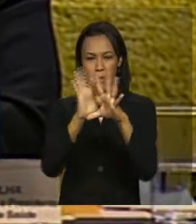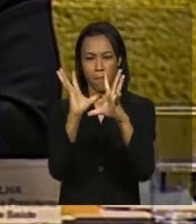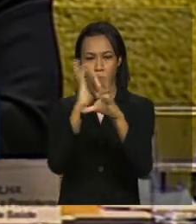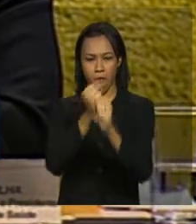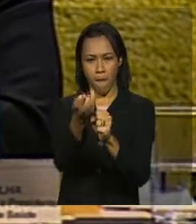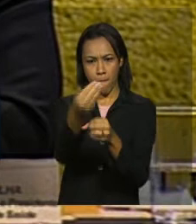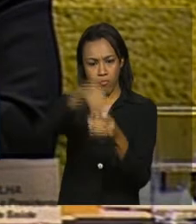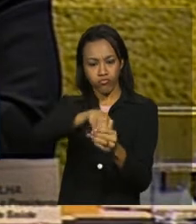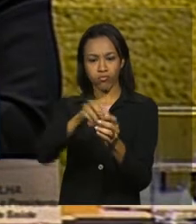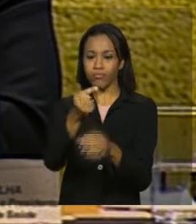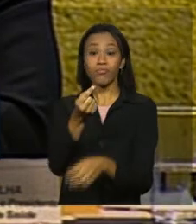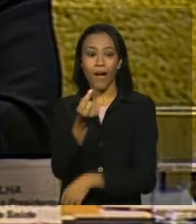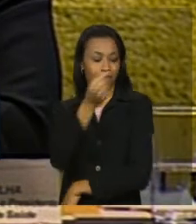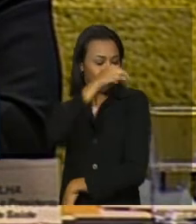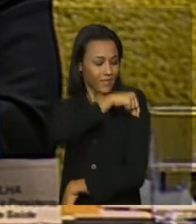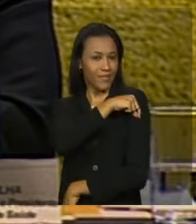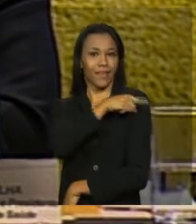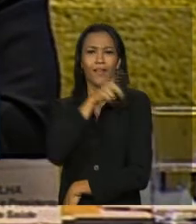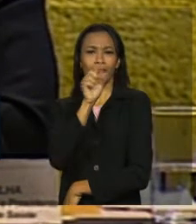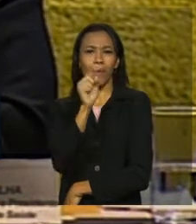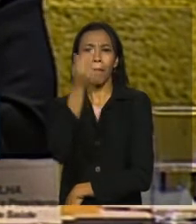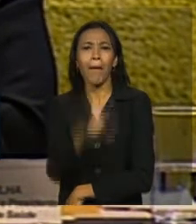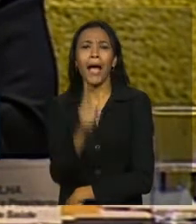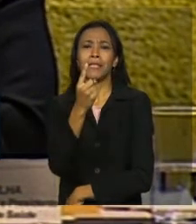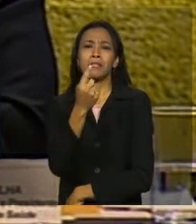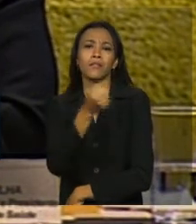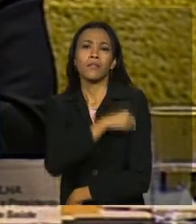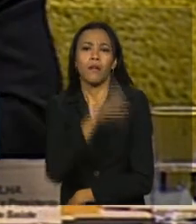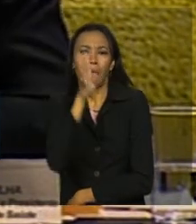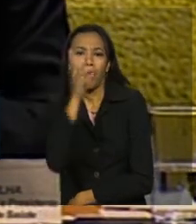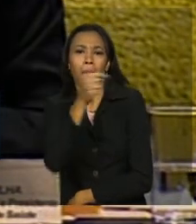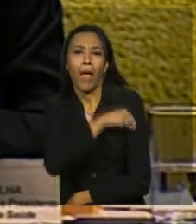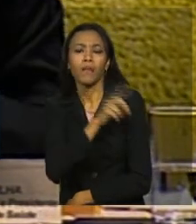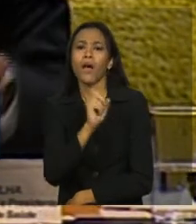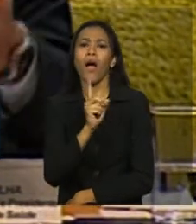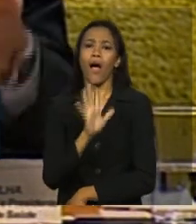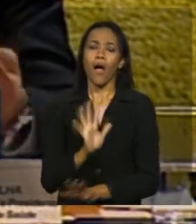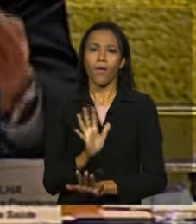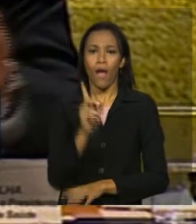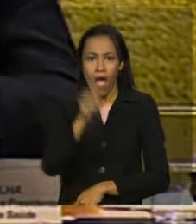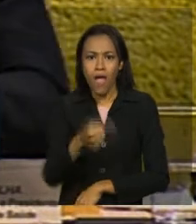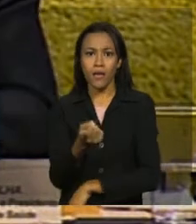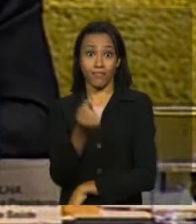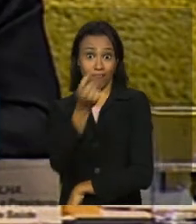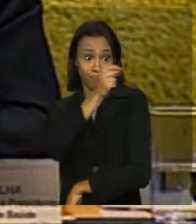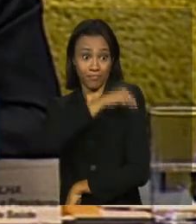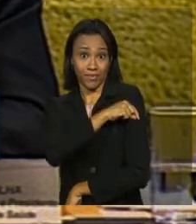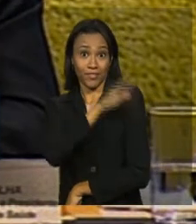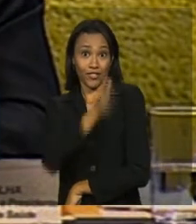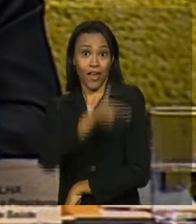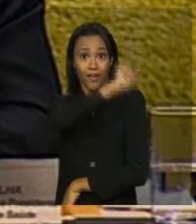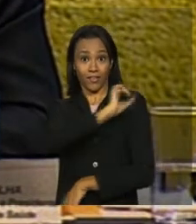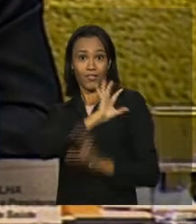apenas uma picada e com isso você não tá fazendo uma picada mais nas crianças você tá trocando picadas que a criança